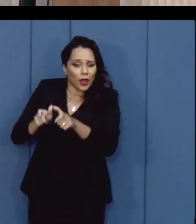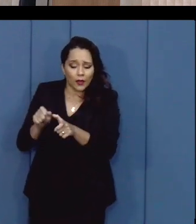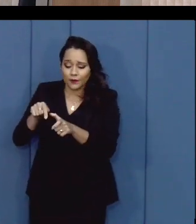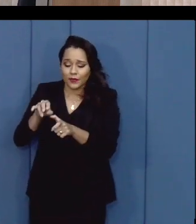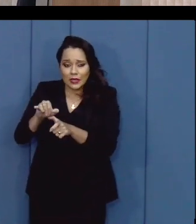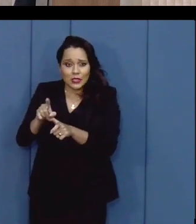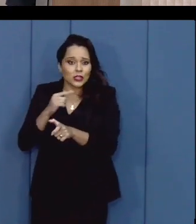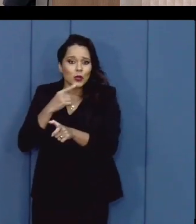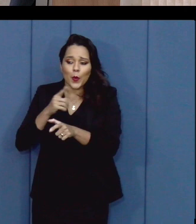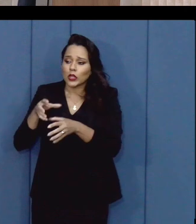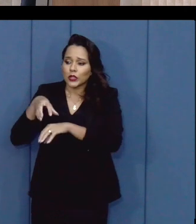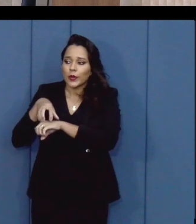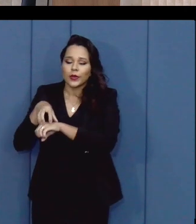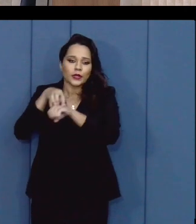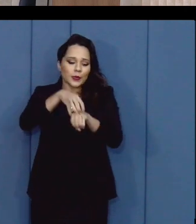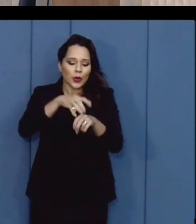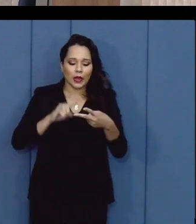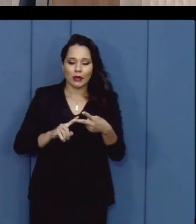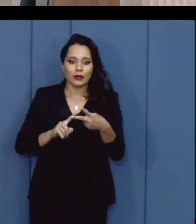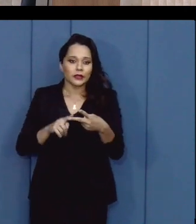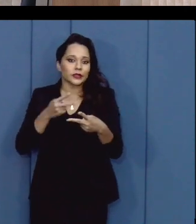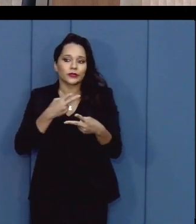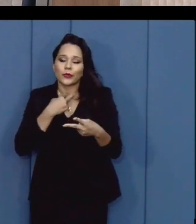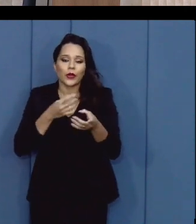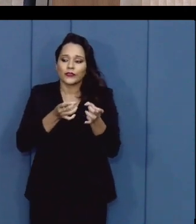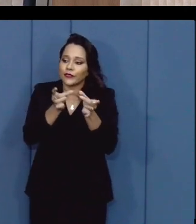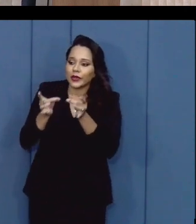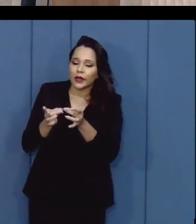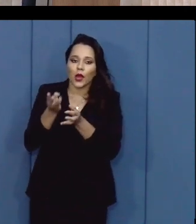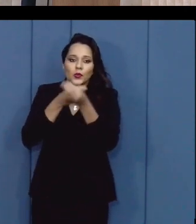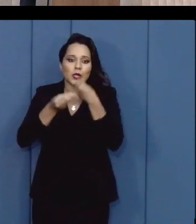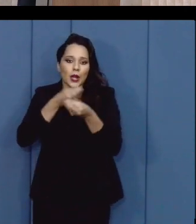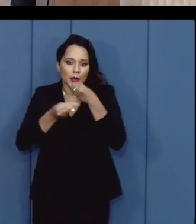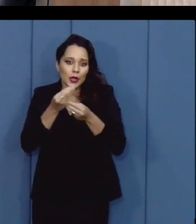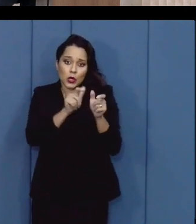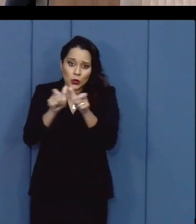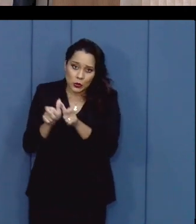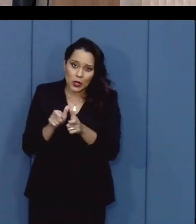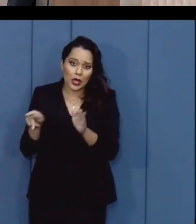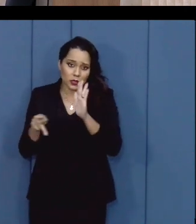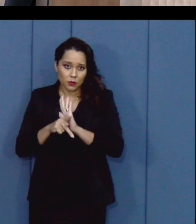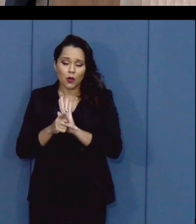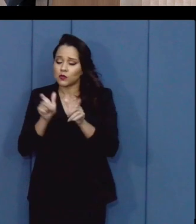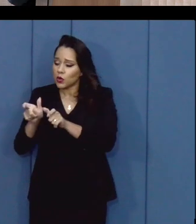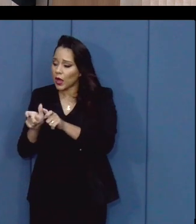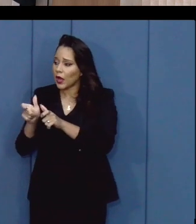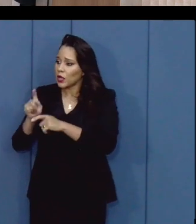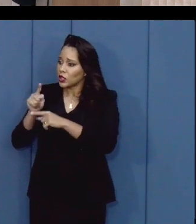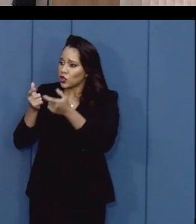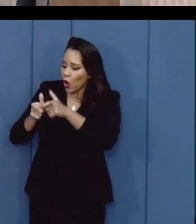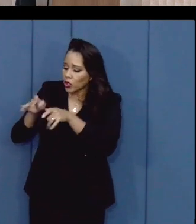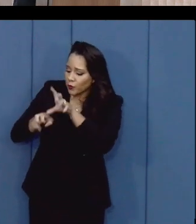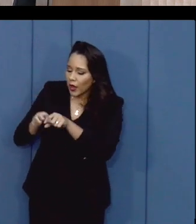gente não puder transportar, se a gente não puder comercializar esses alimentos dos locais de produção para os locais de